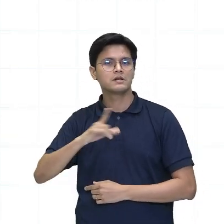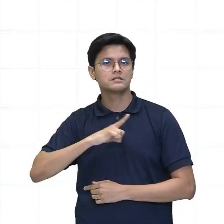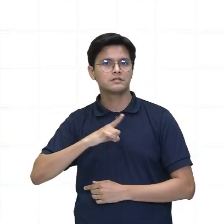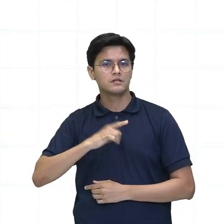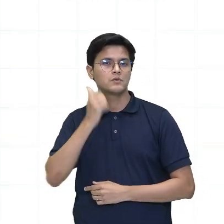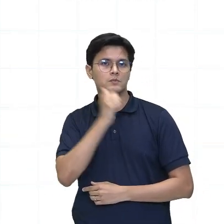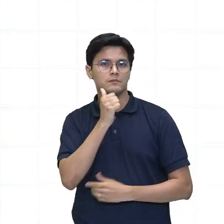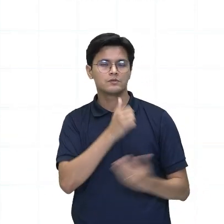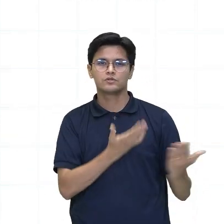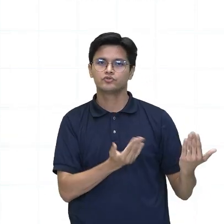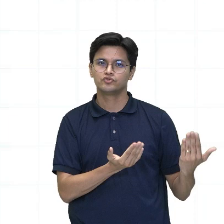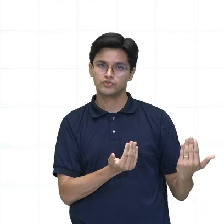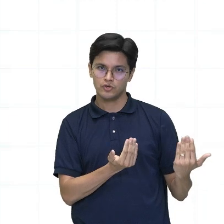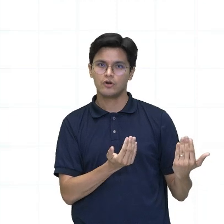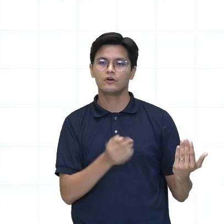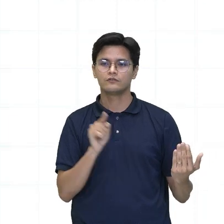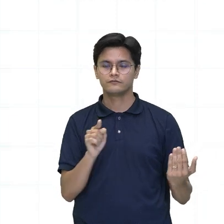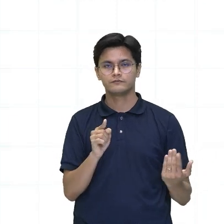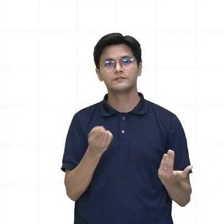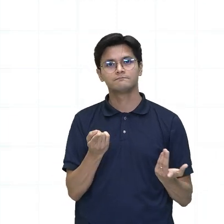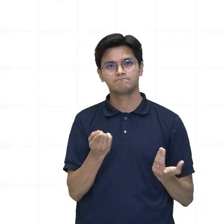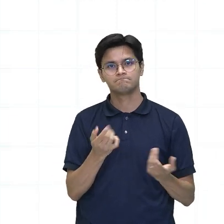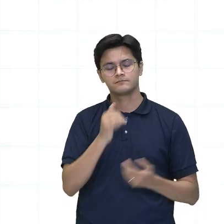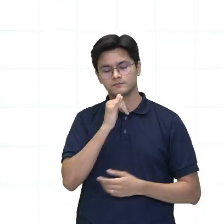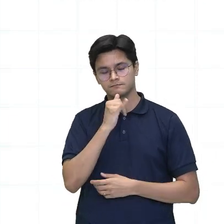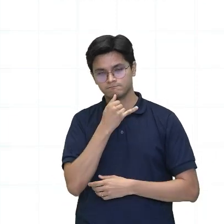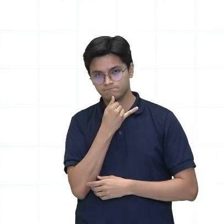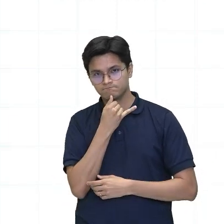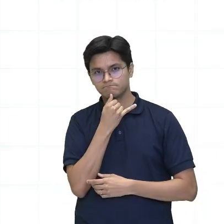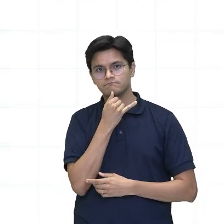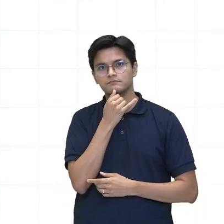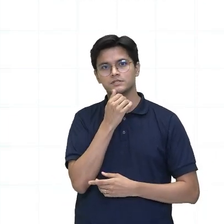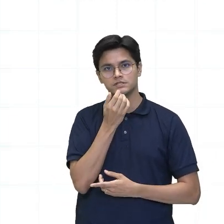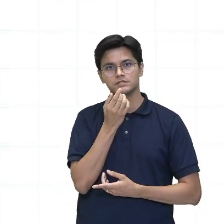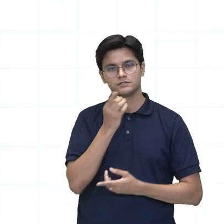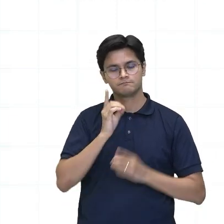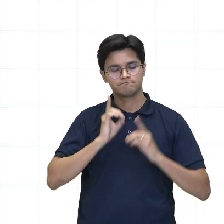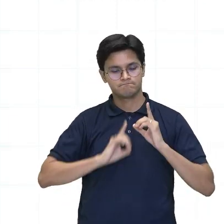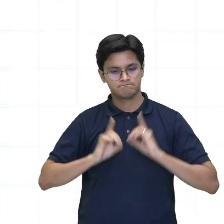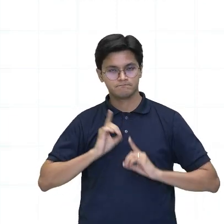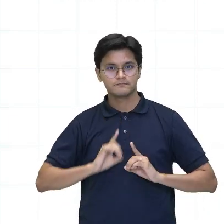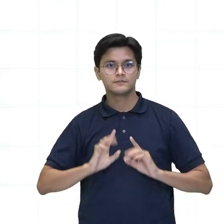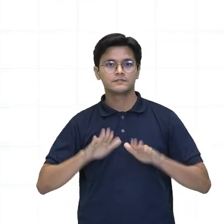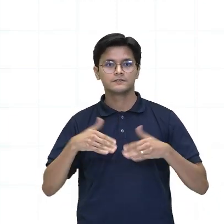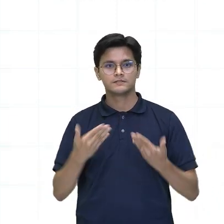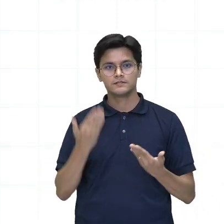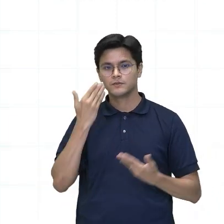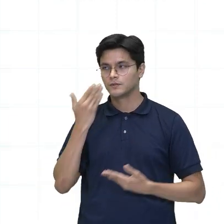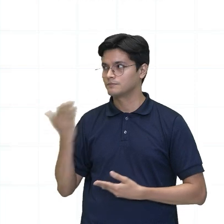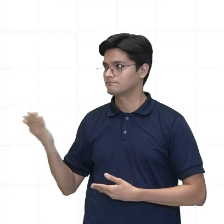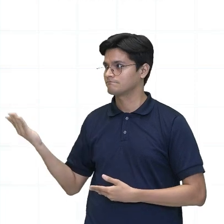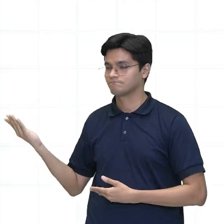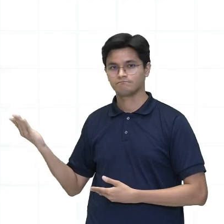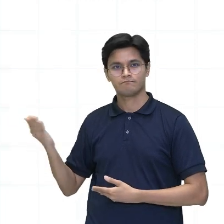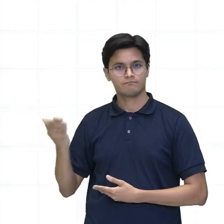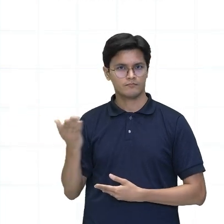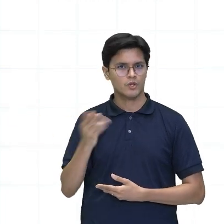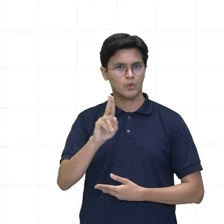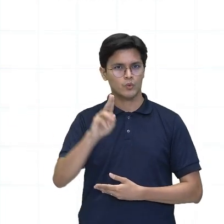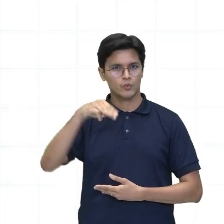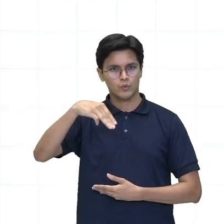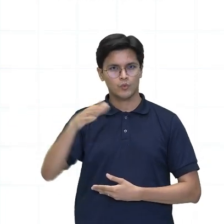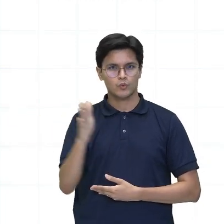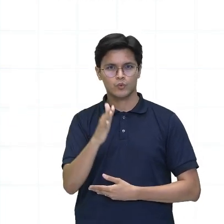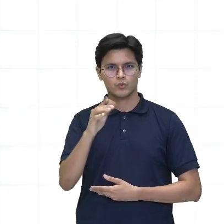né? Estava em depressão. A teen, um adolescente. Observe que quando eu falo a